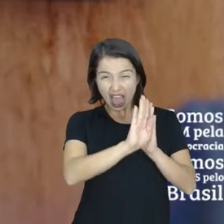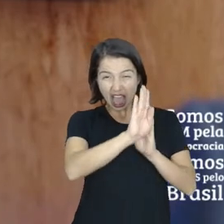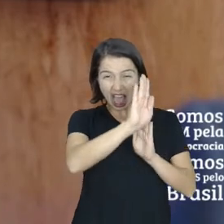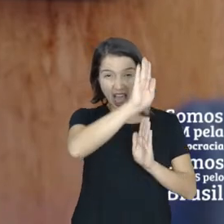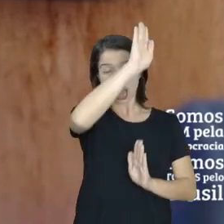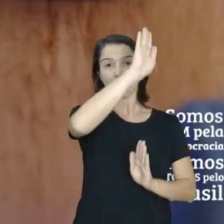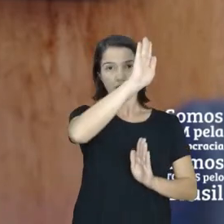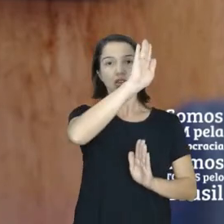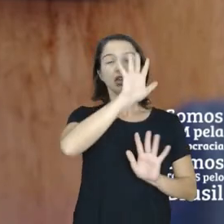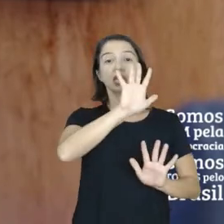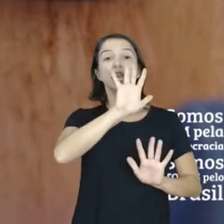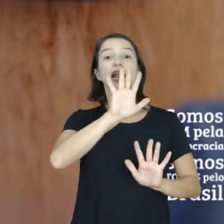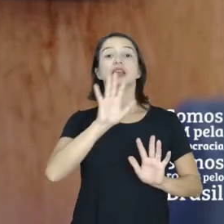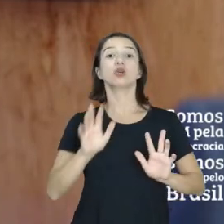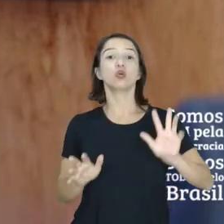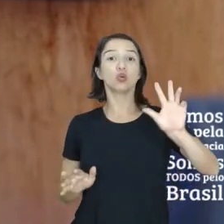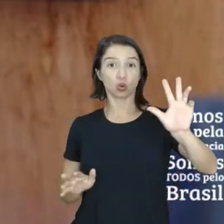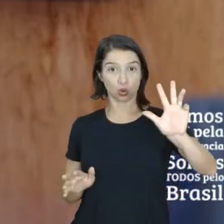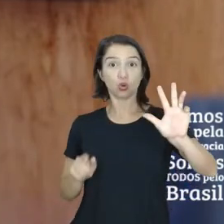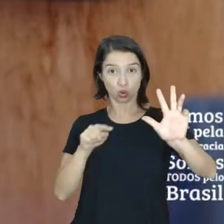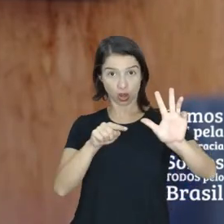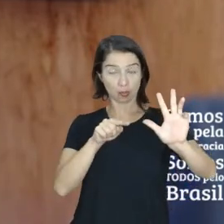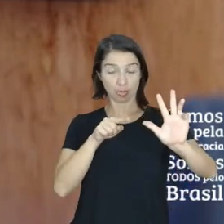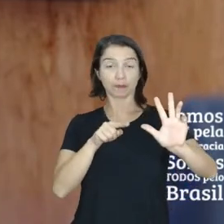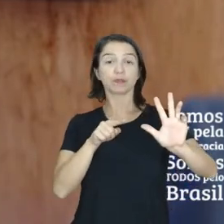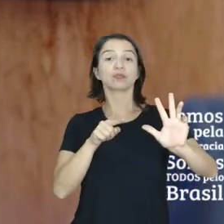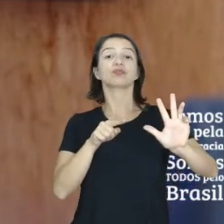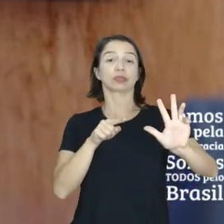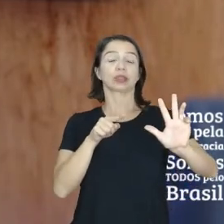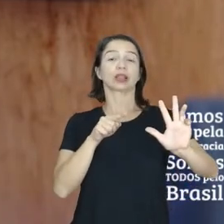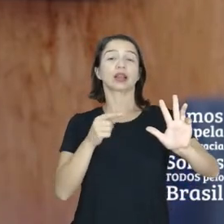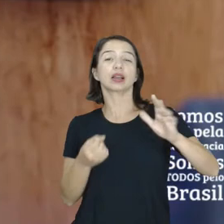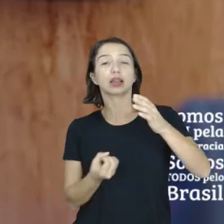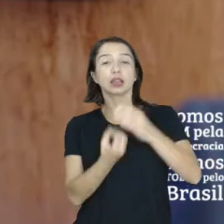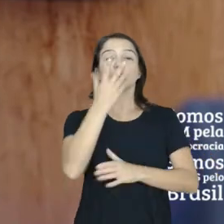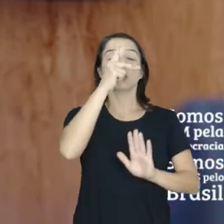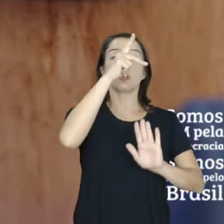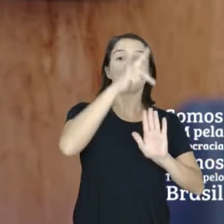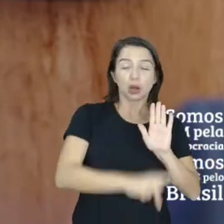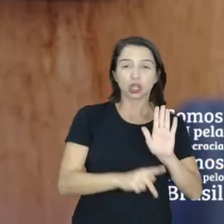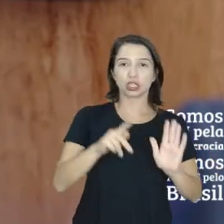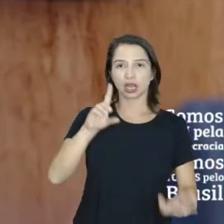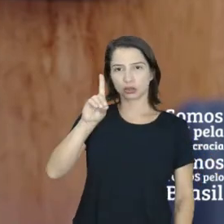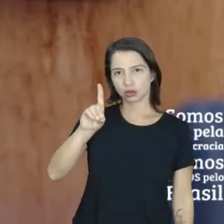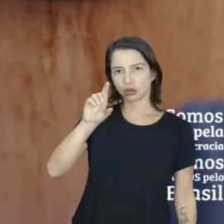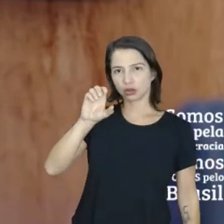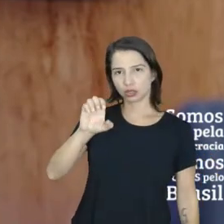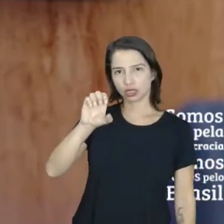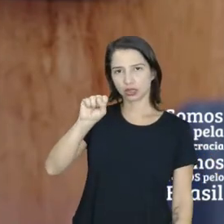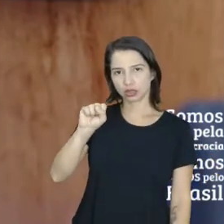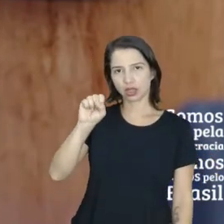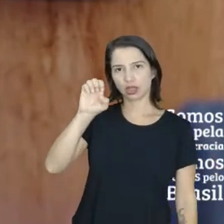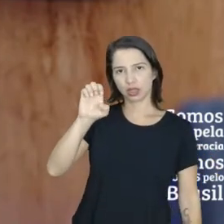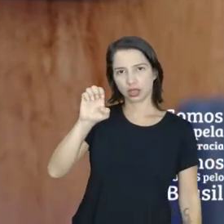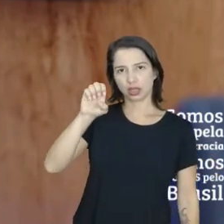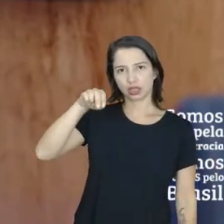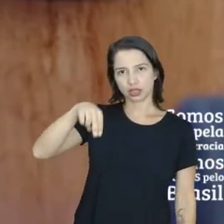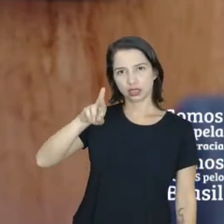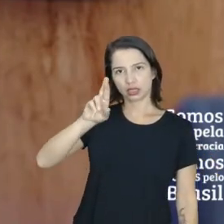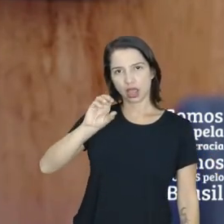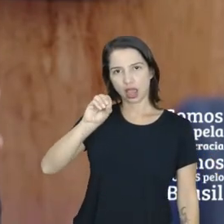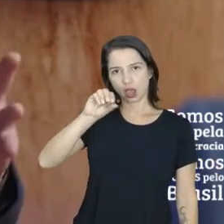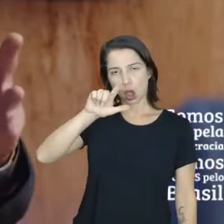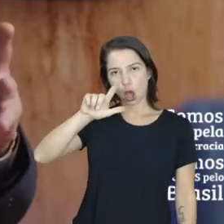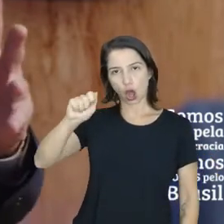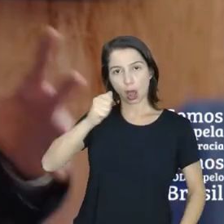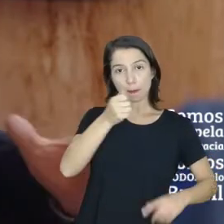essas famílias a recuperar o crédito. Então, a moradia é toda prioridade. A liderança tem que ser federal, porque lá que